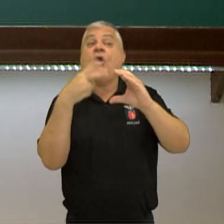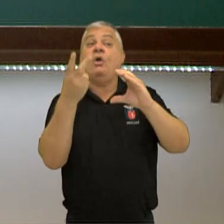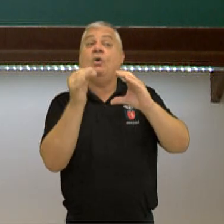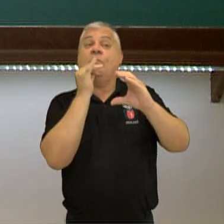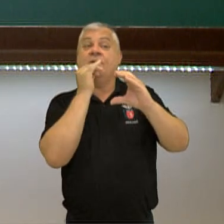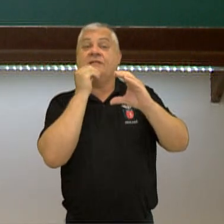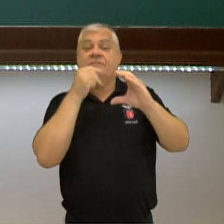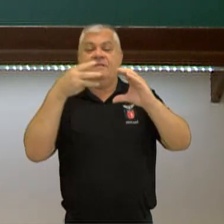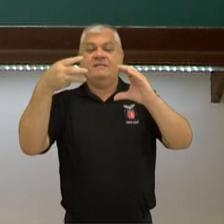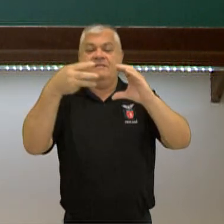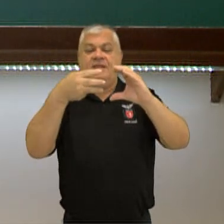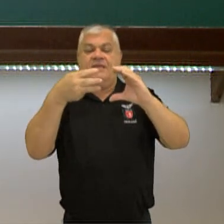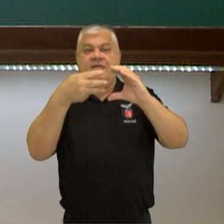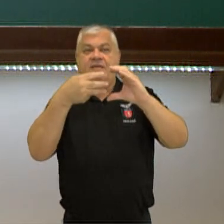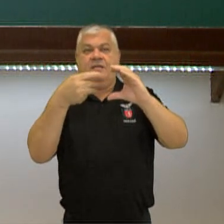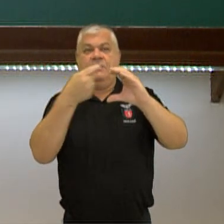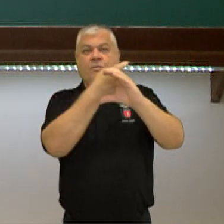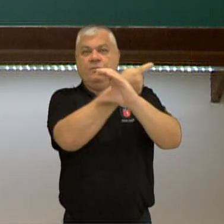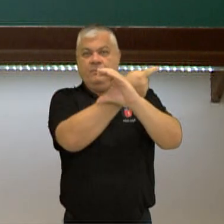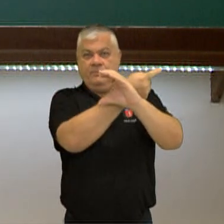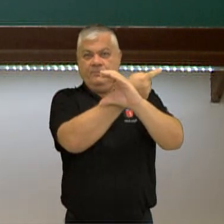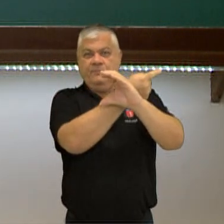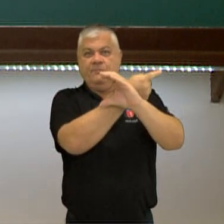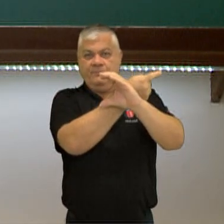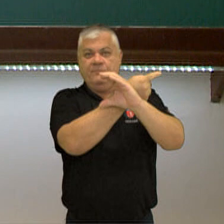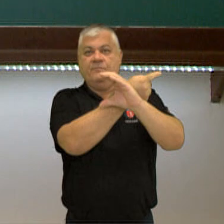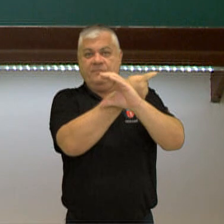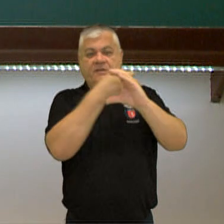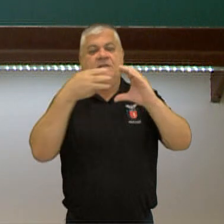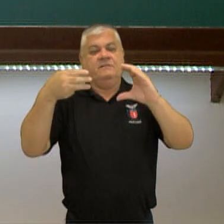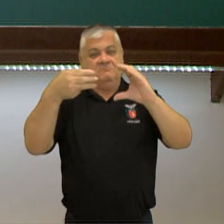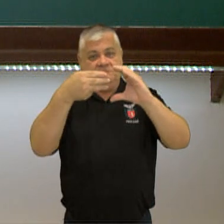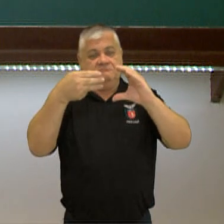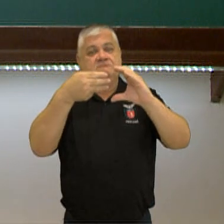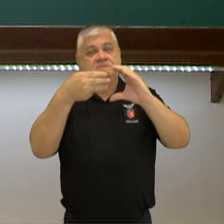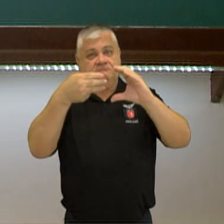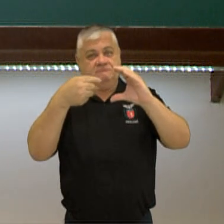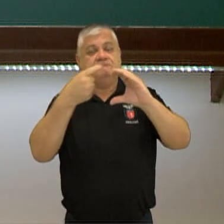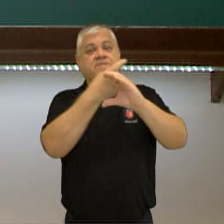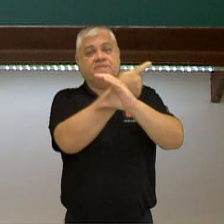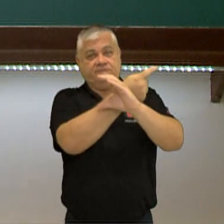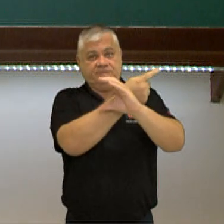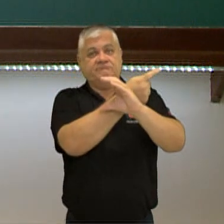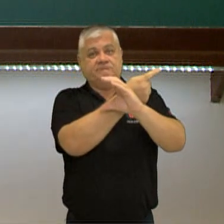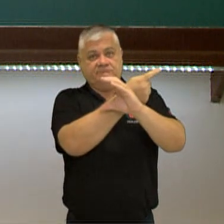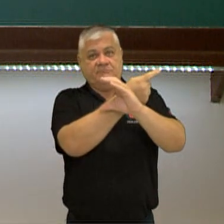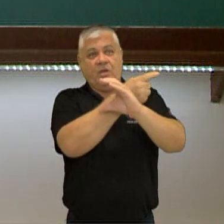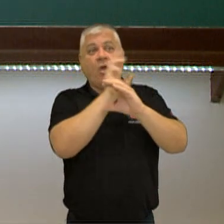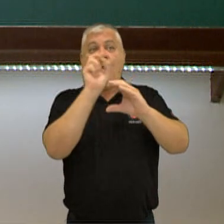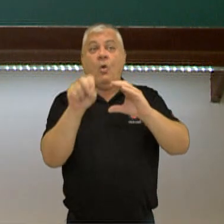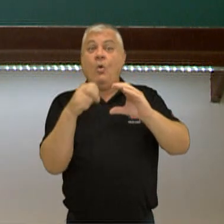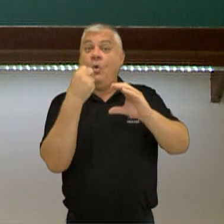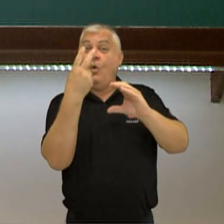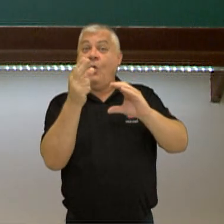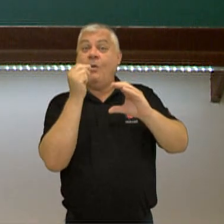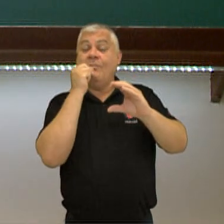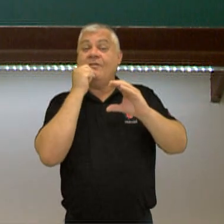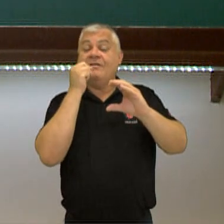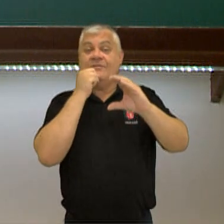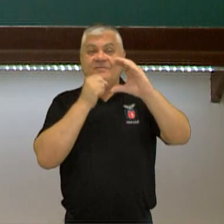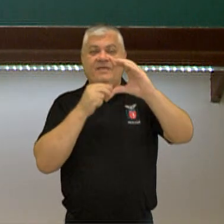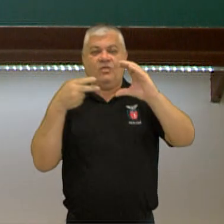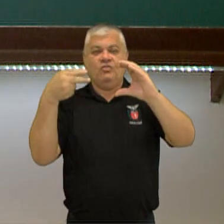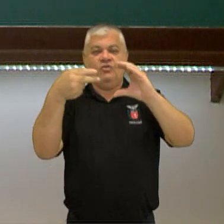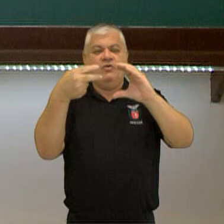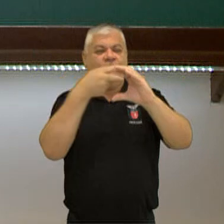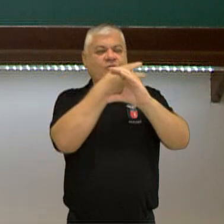3 ligações, tá? Uma tripla ligação e uma ligação simples, ou ele pode executar,